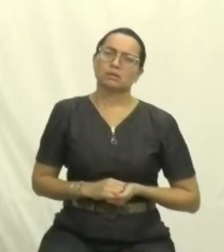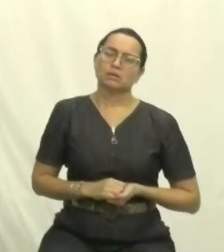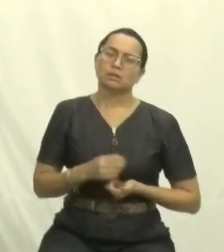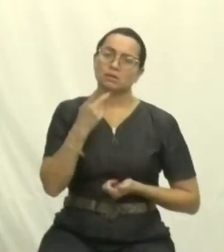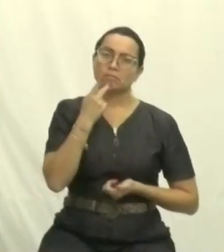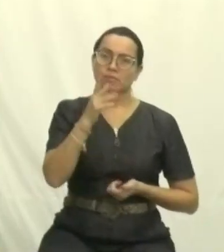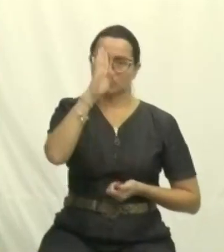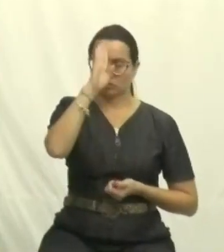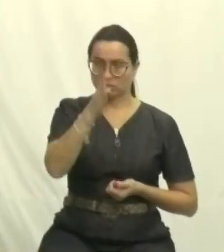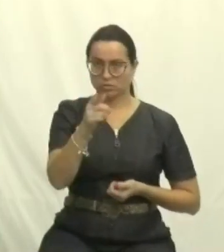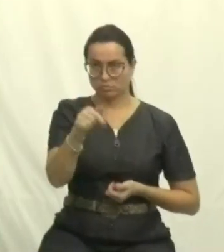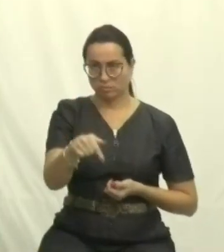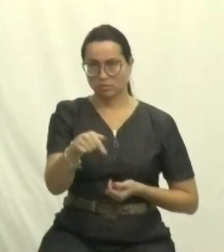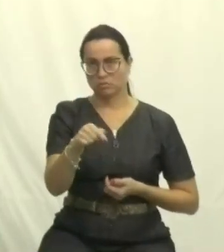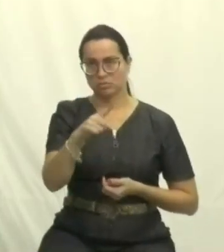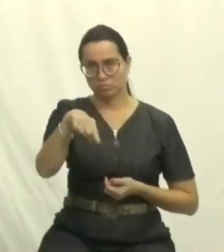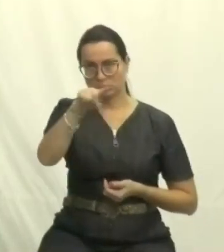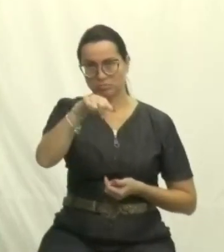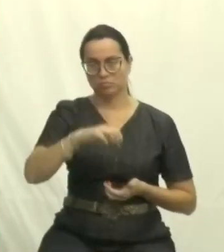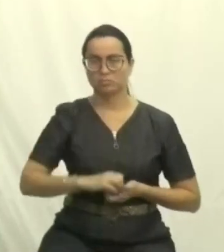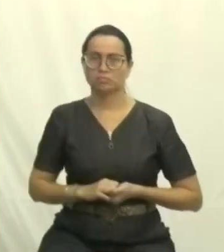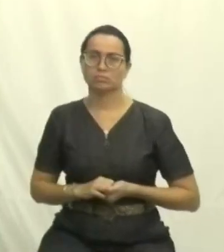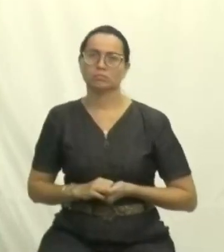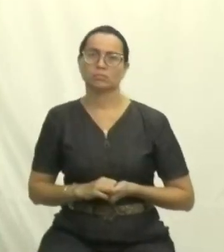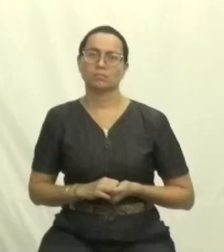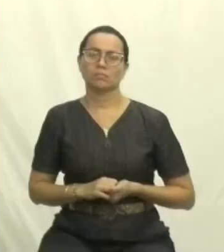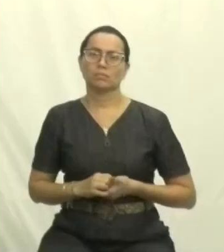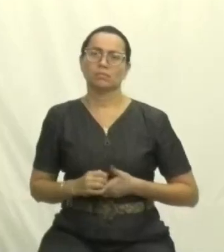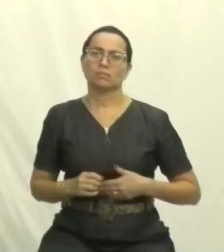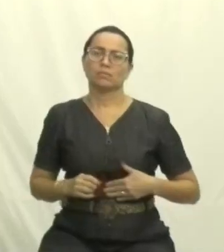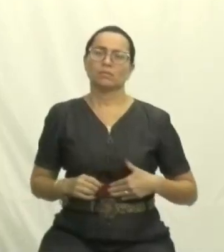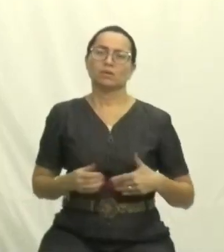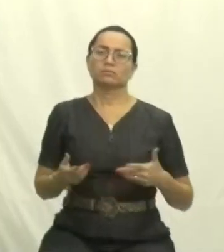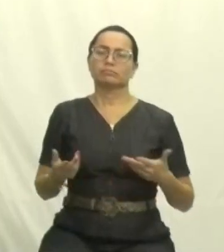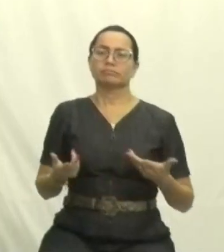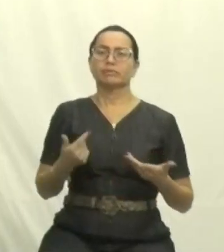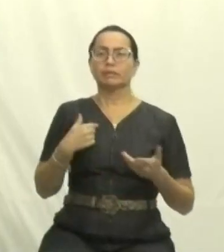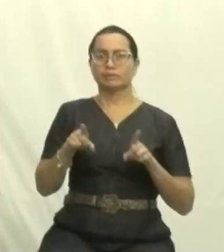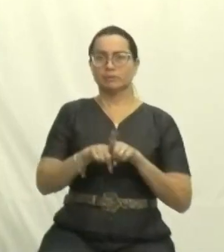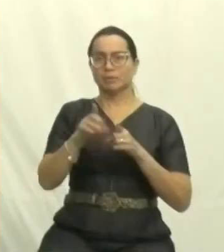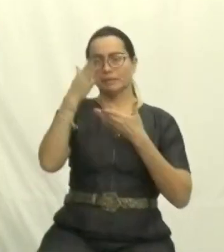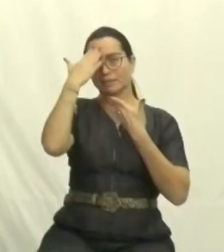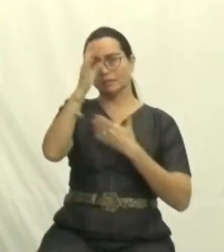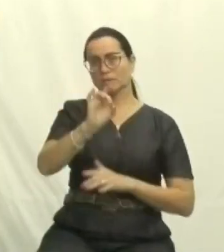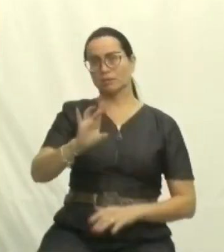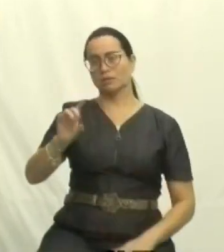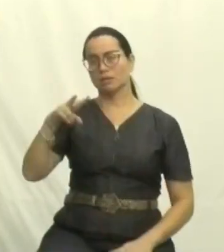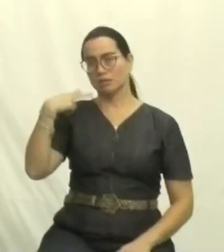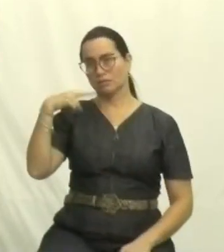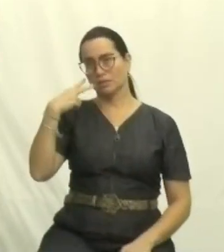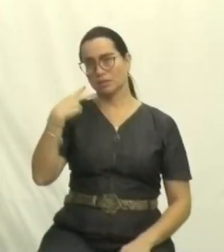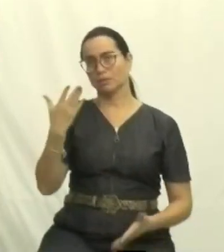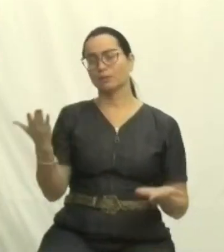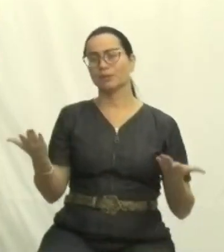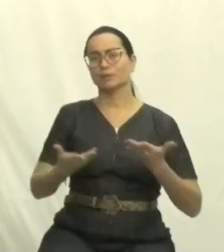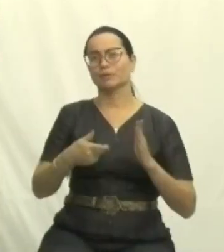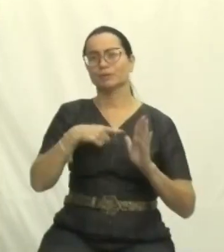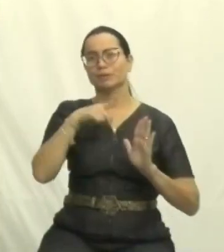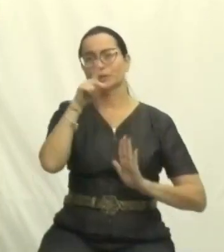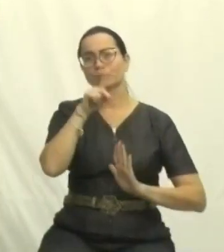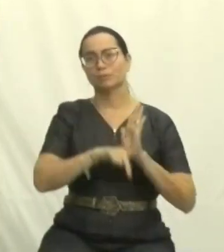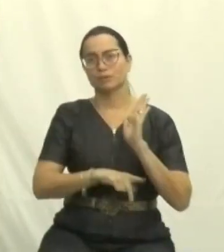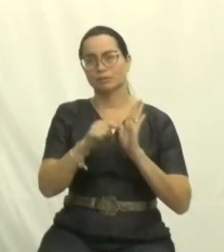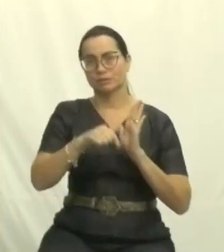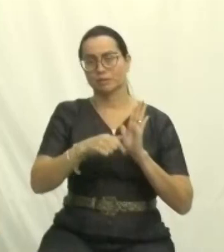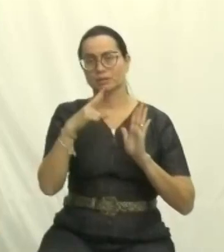nessa tribuna. Não poderia ser também diferente agradecer aos vereadores que hoje tem um projeto desse